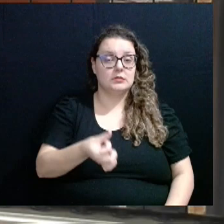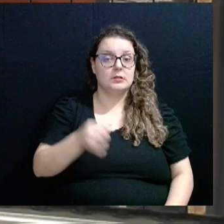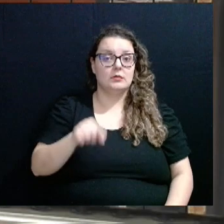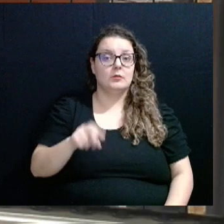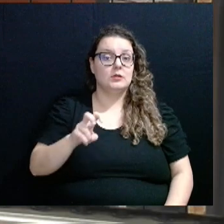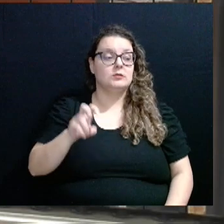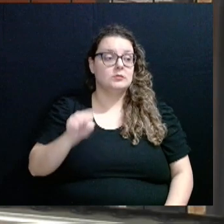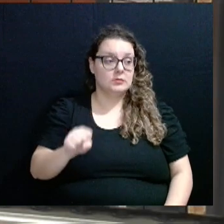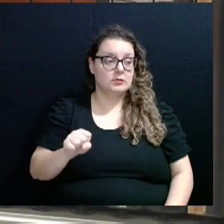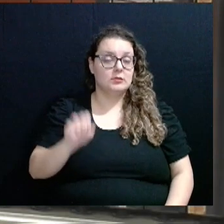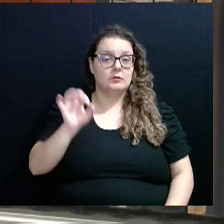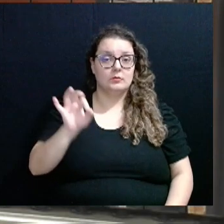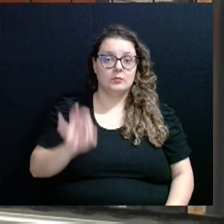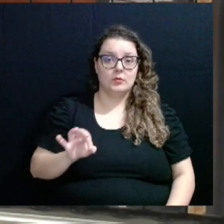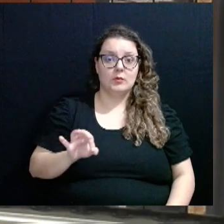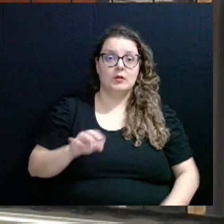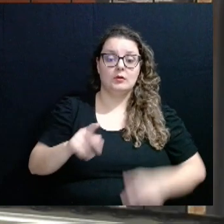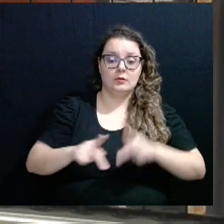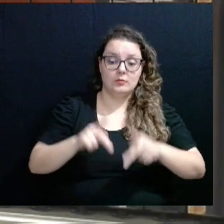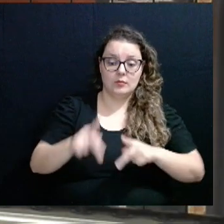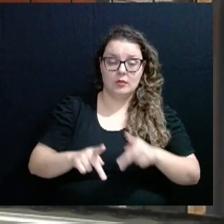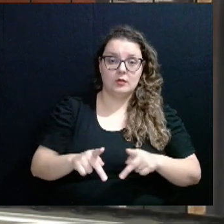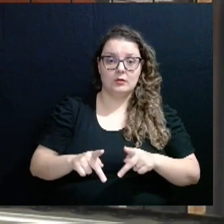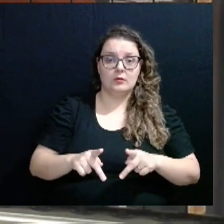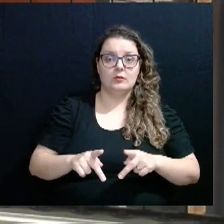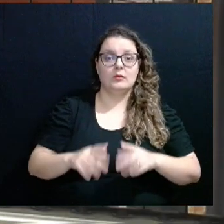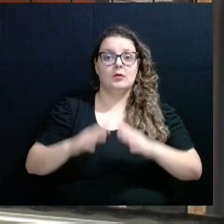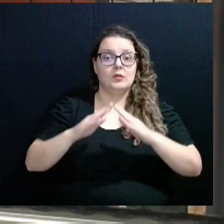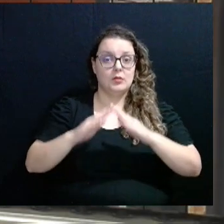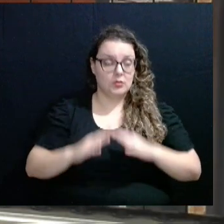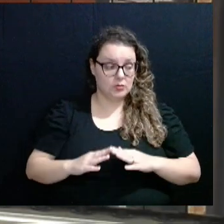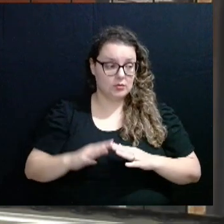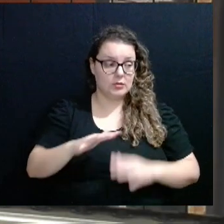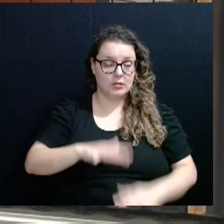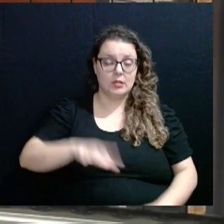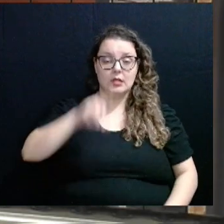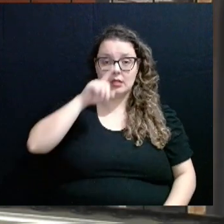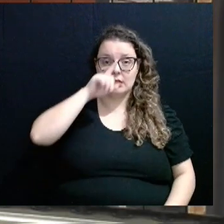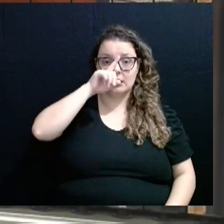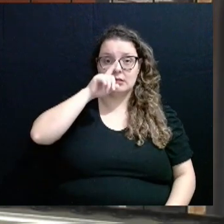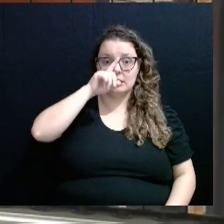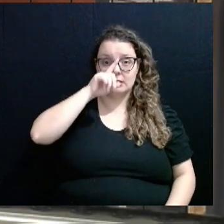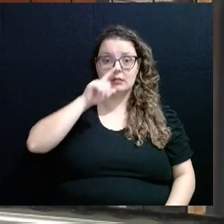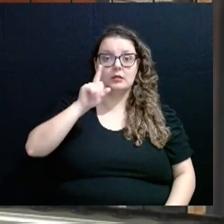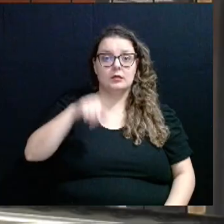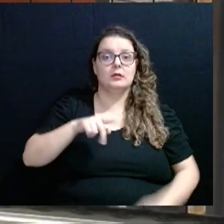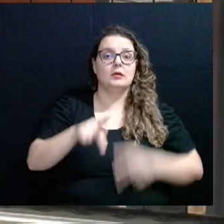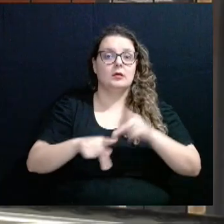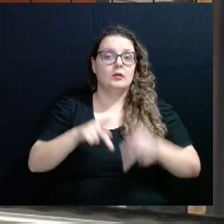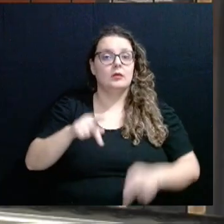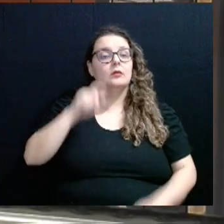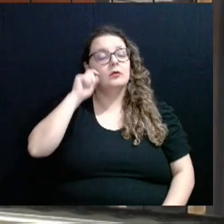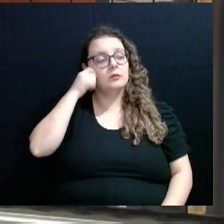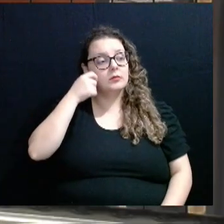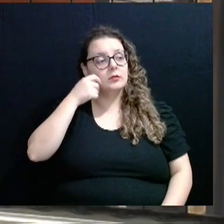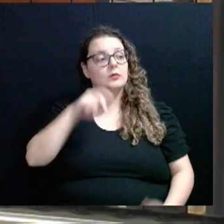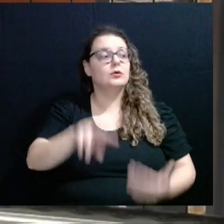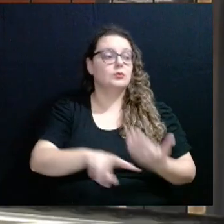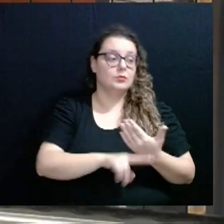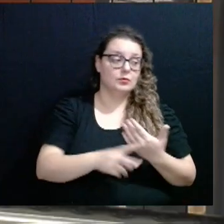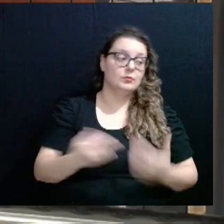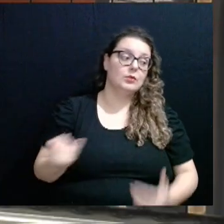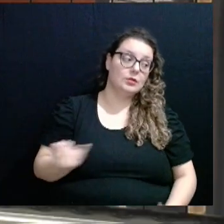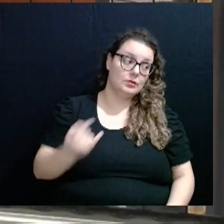66,58% de população residente em áreas de risco é a população negra. Um impacto bem importante,